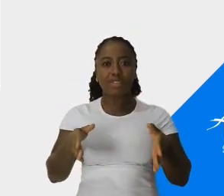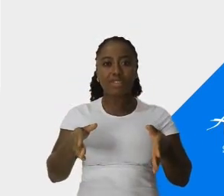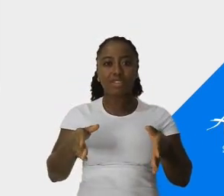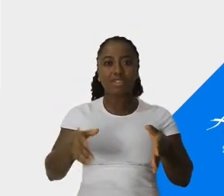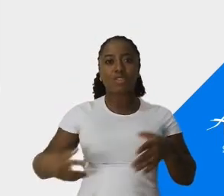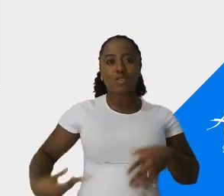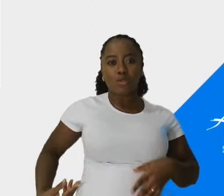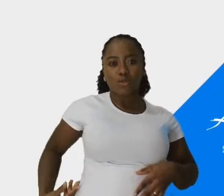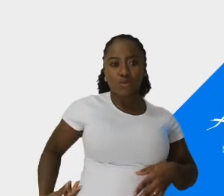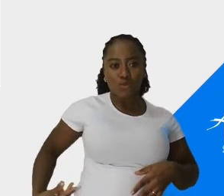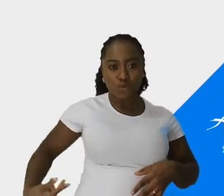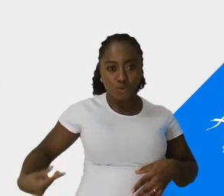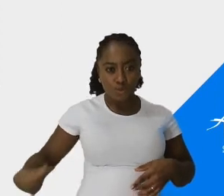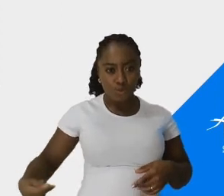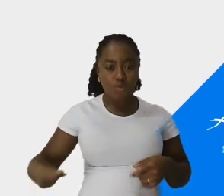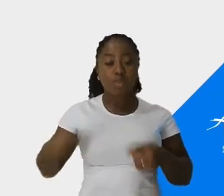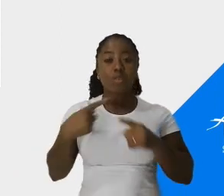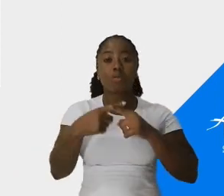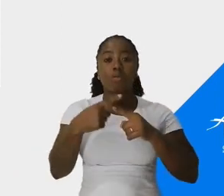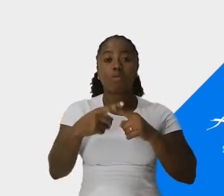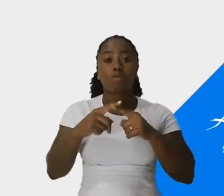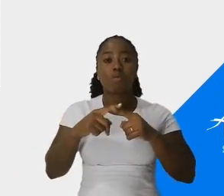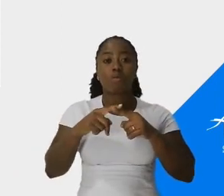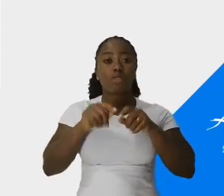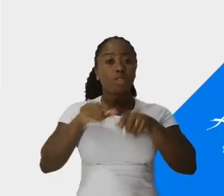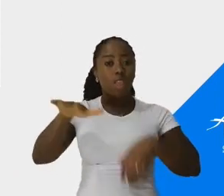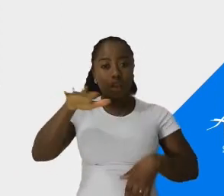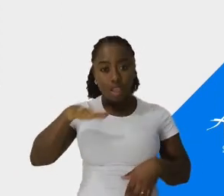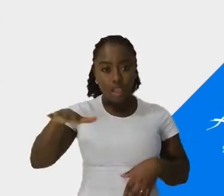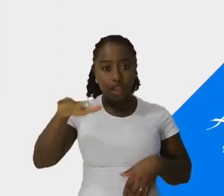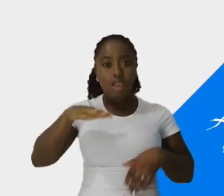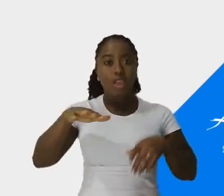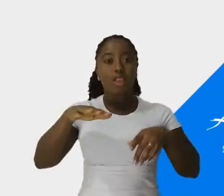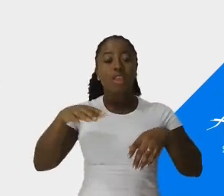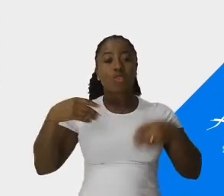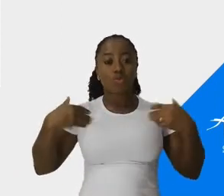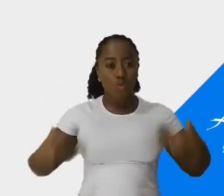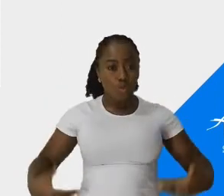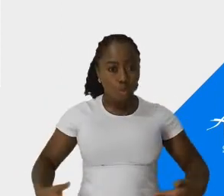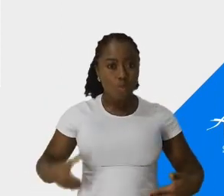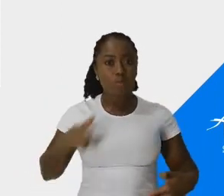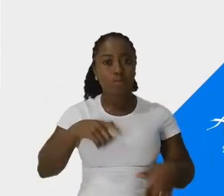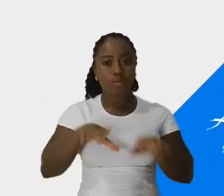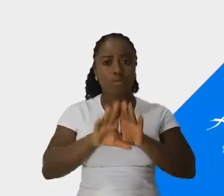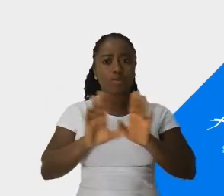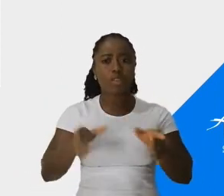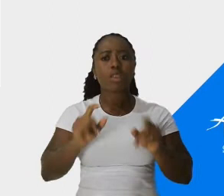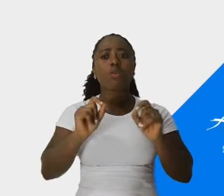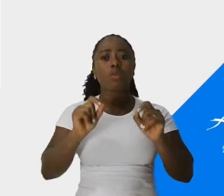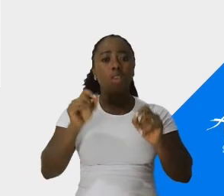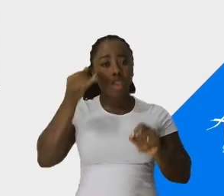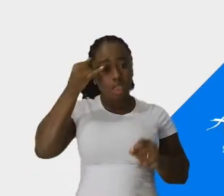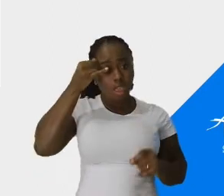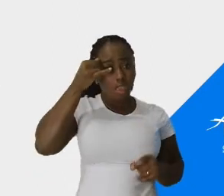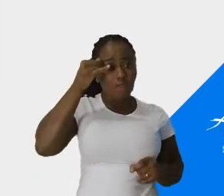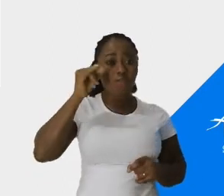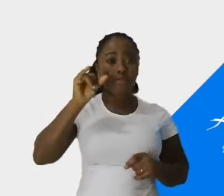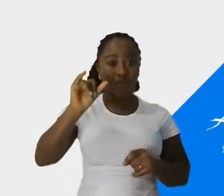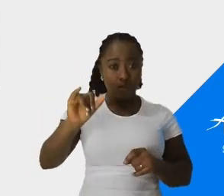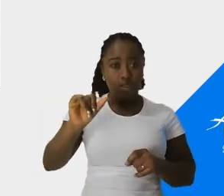Em área peritoneal. Então, com isso, vai sempre evitando de haver essa